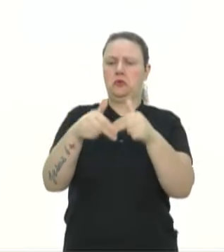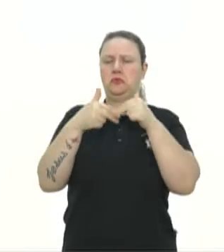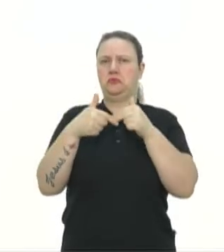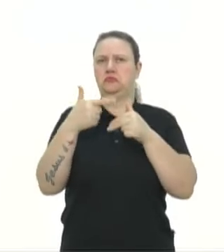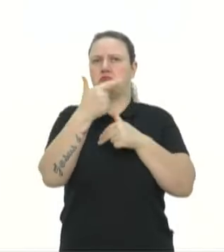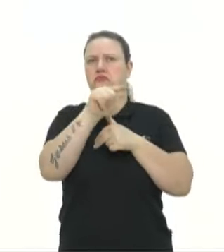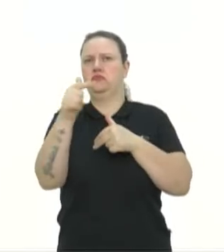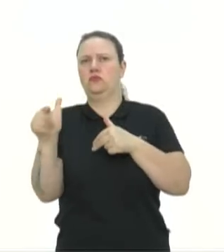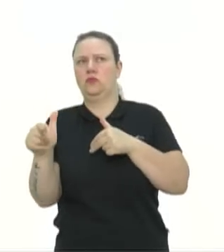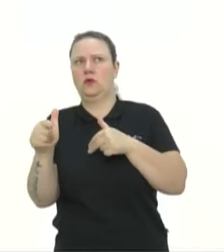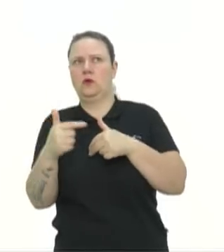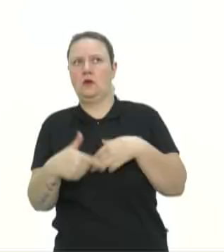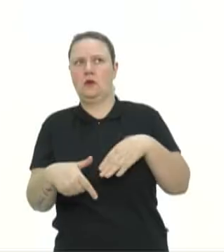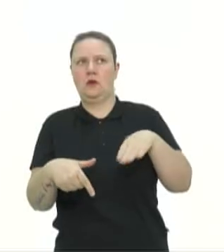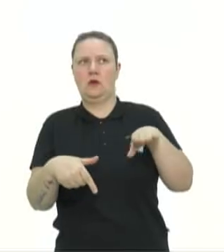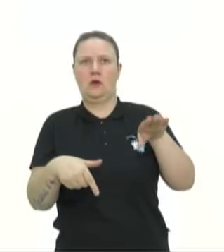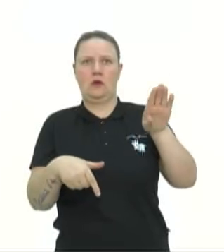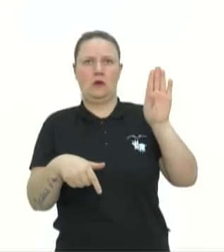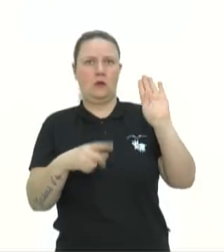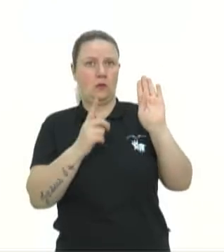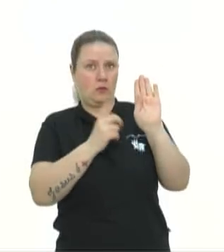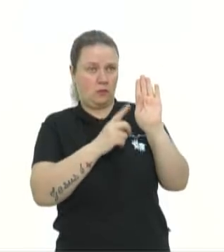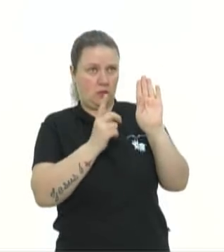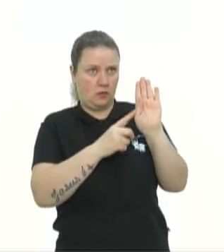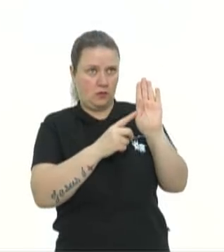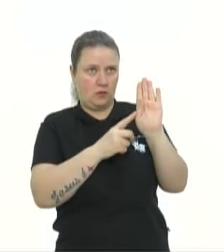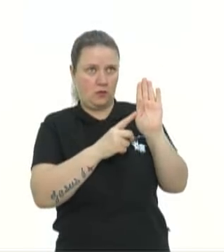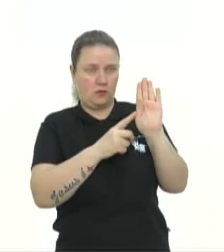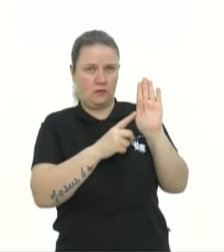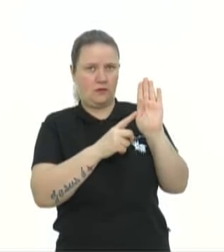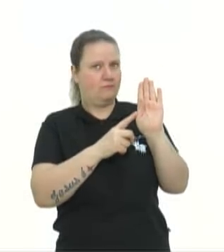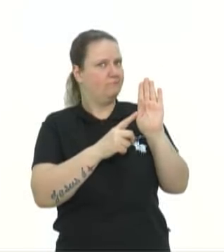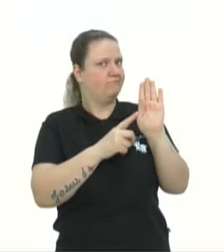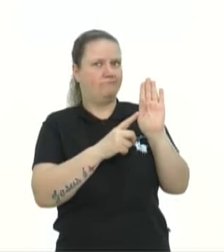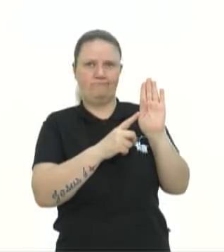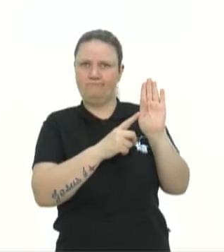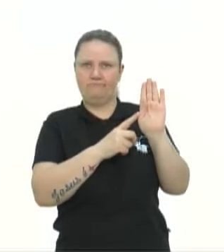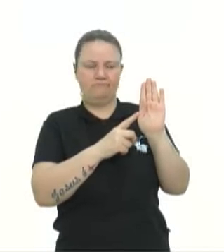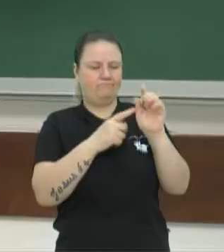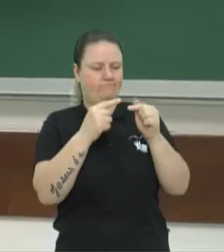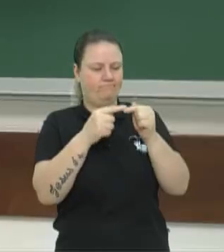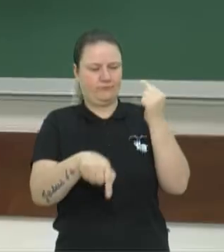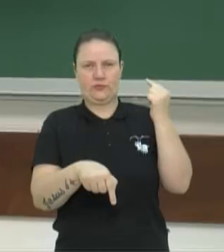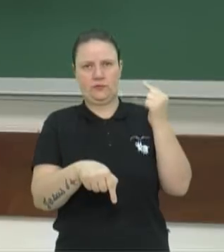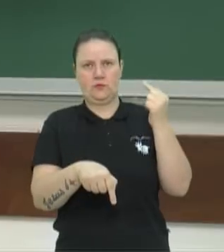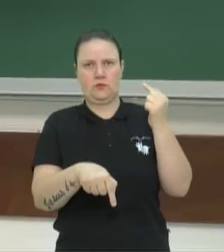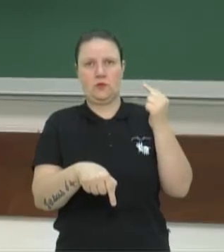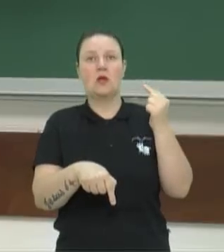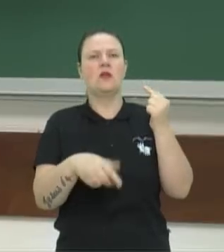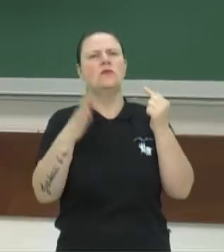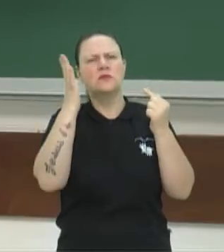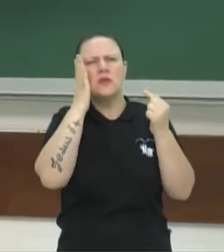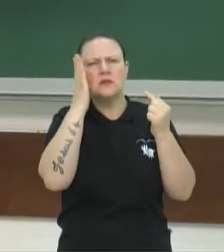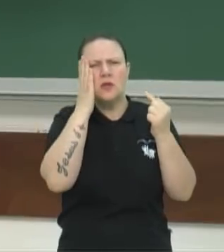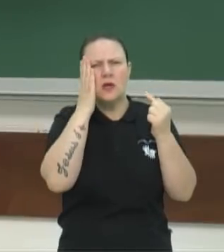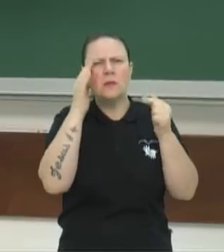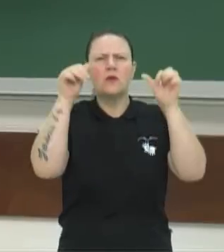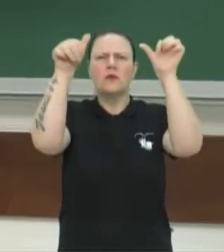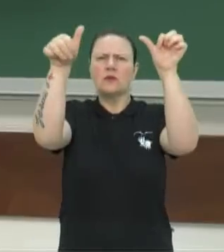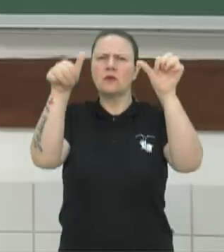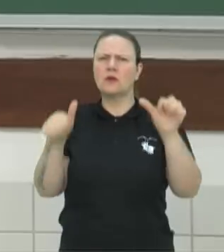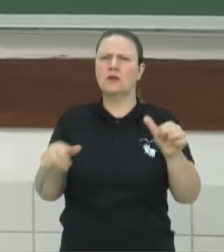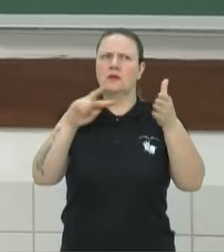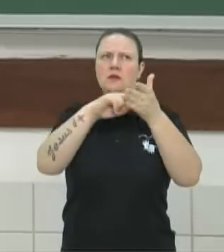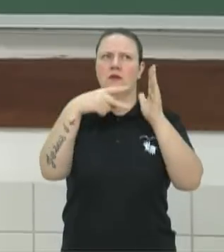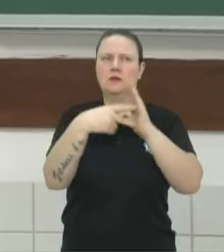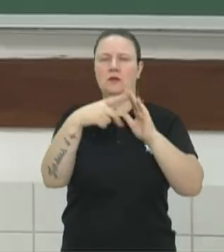letra B, você é esperto e eu sei que você já sabe que tudo que está no cartaz tem significação, tá? Eu sei que você é